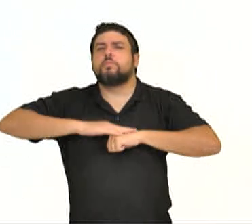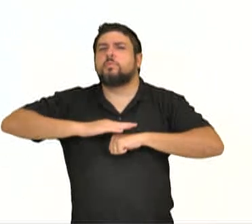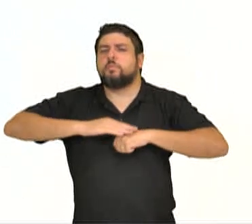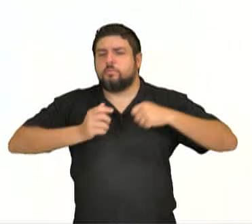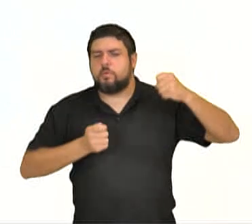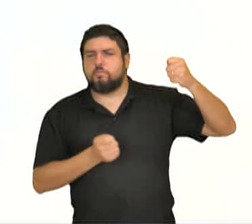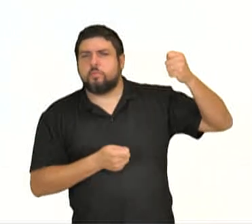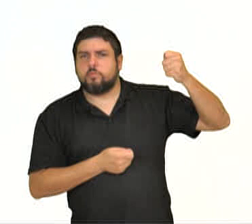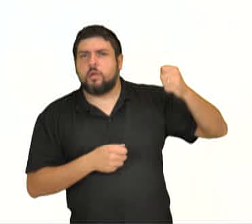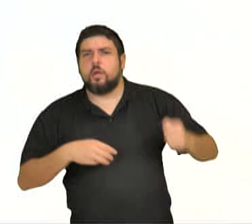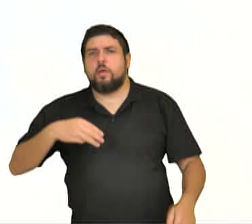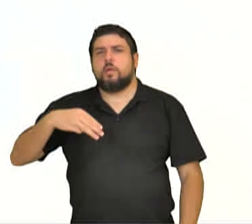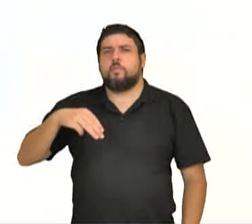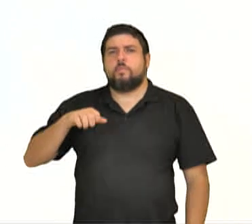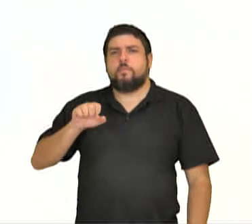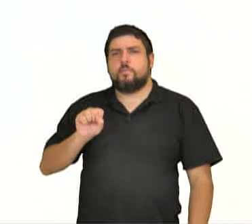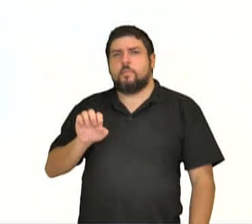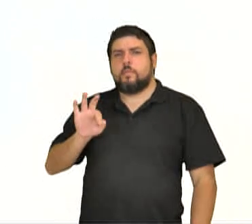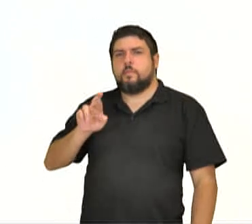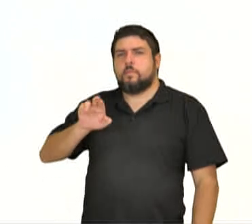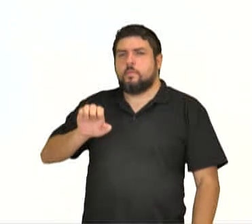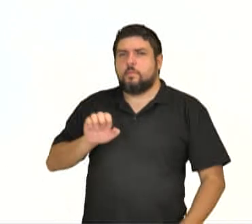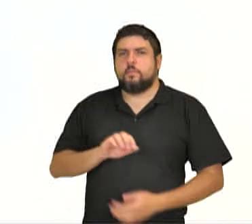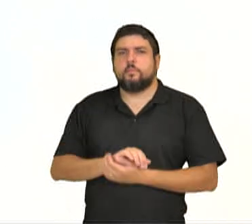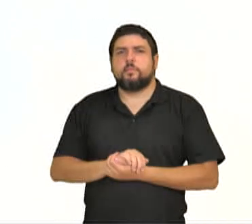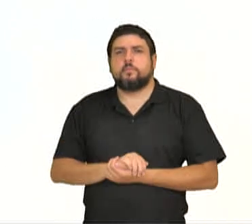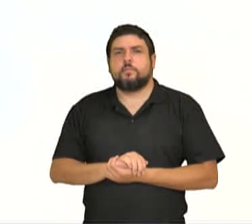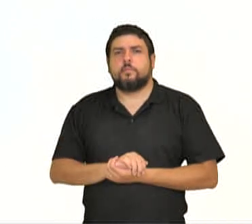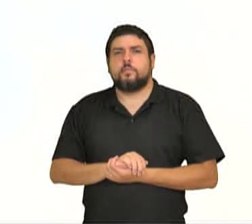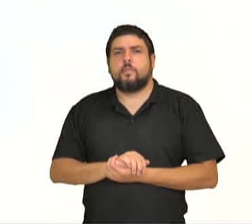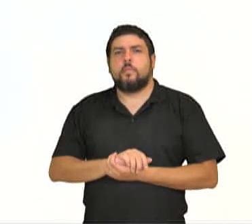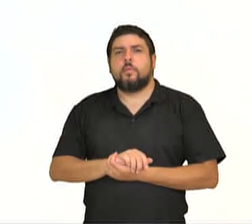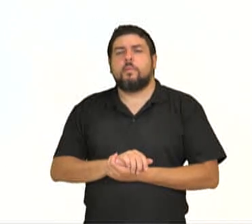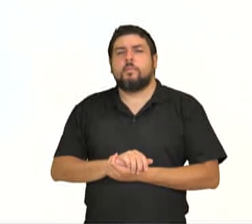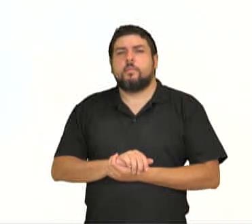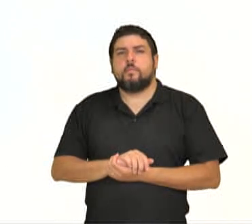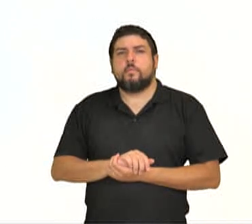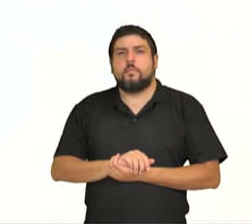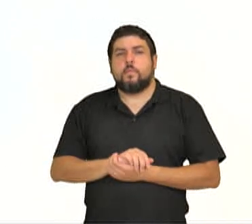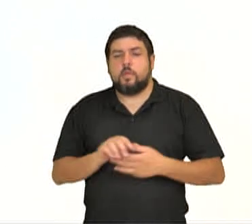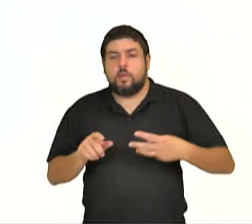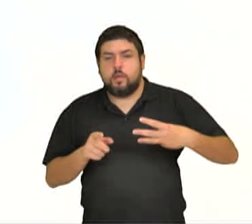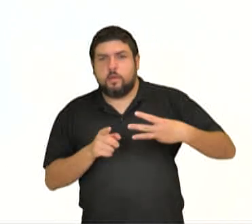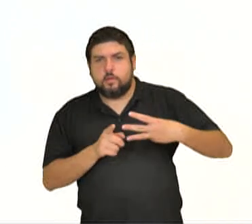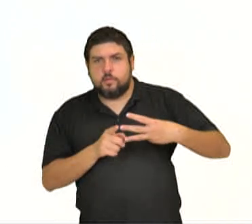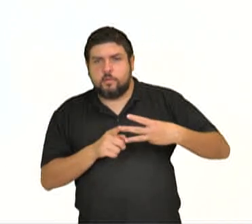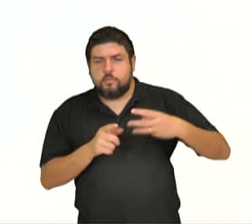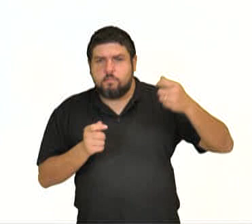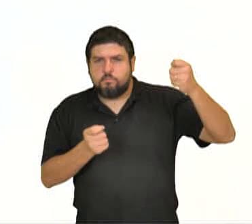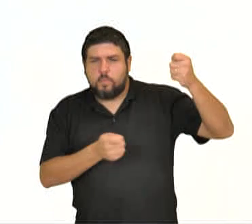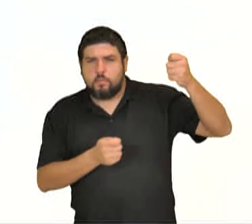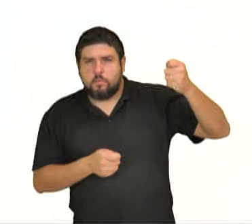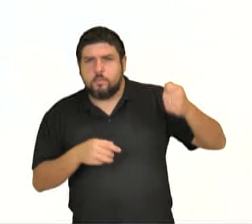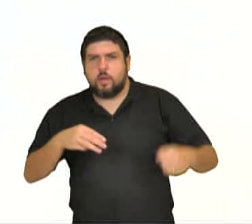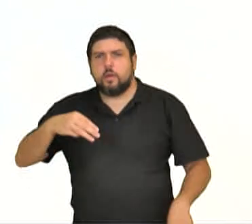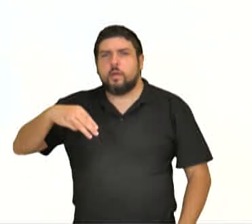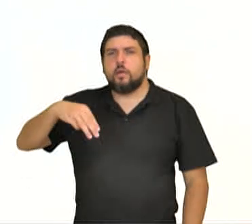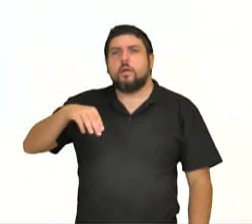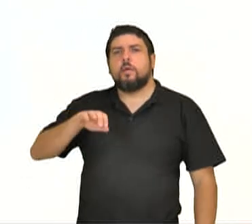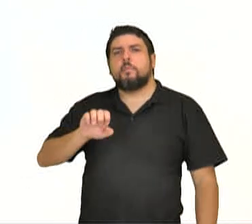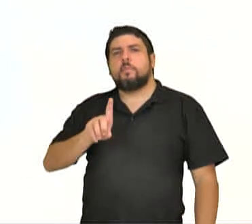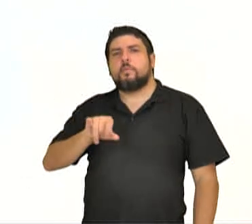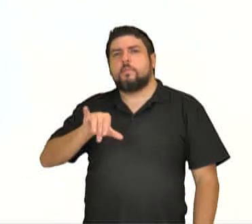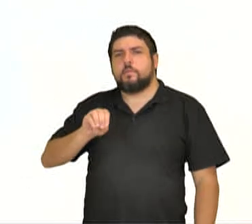roda. O gunga é seguido pelo berimbau médio, de som menos grave e